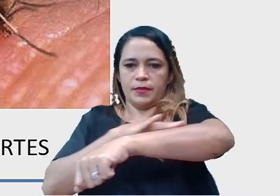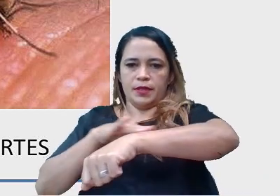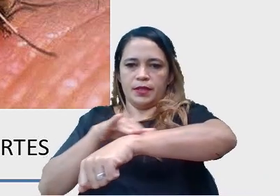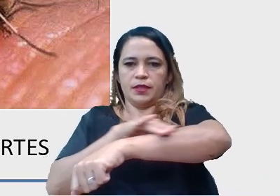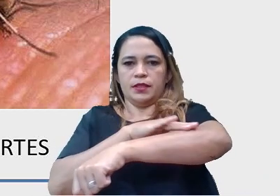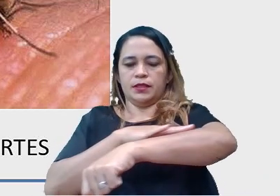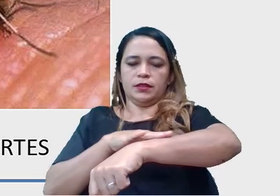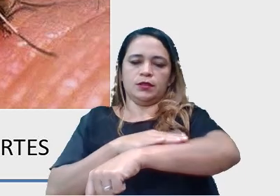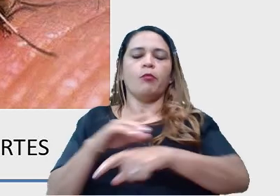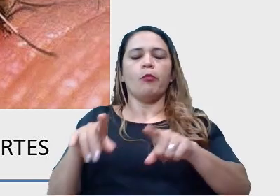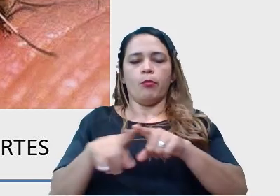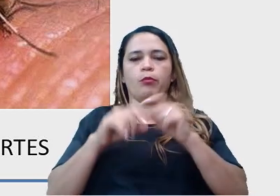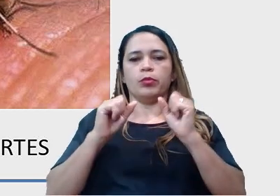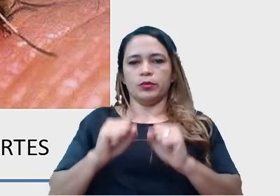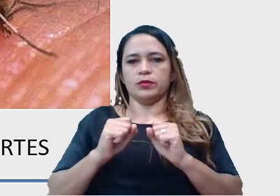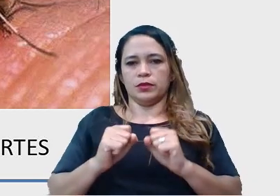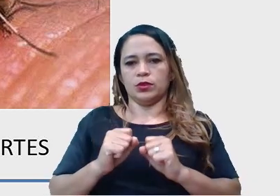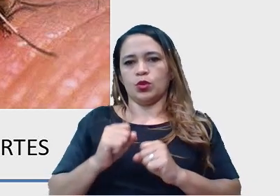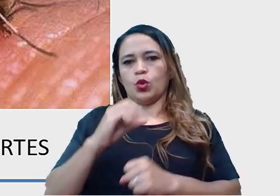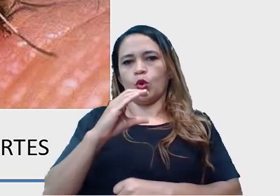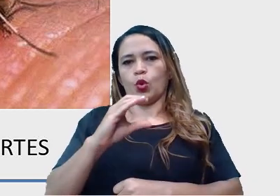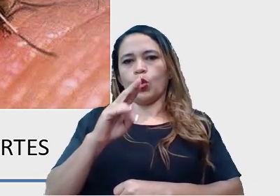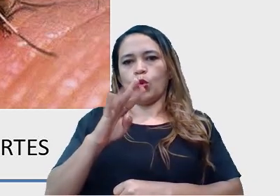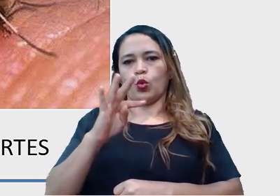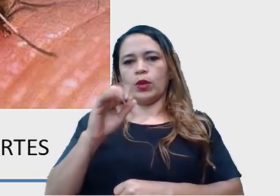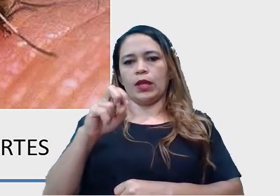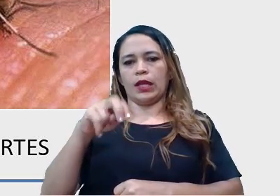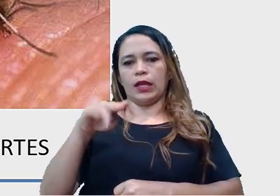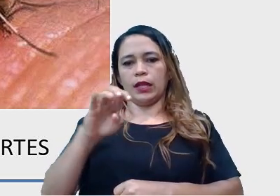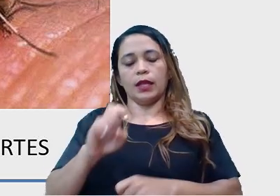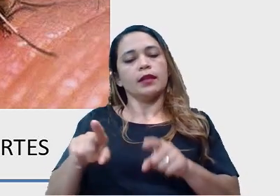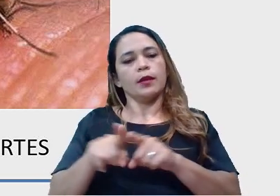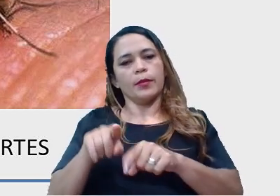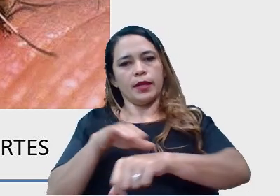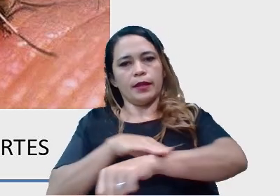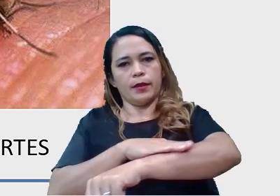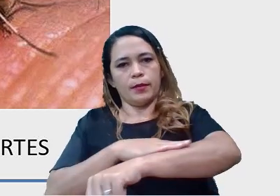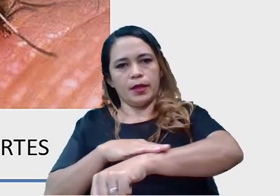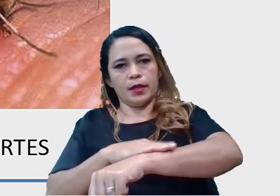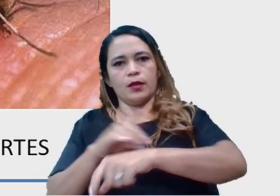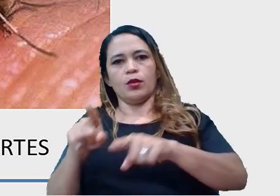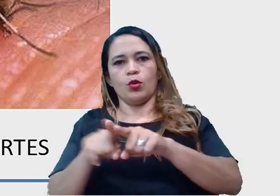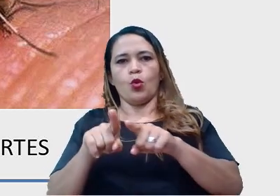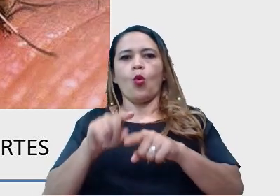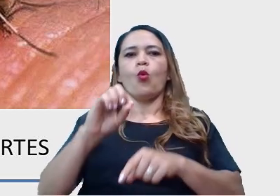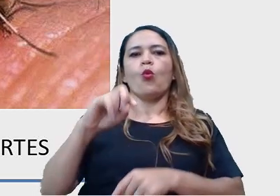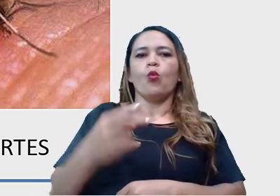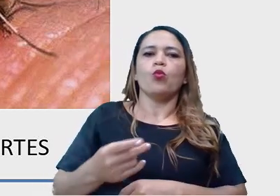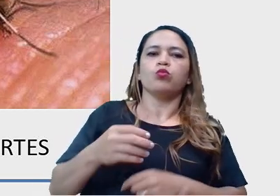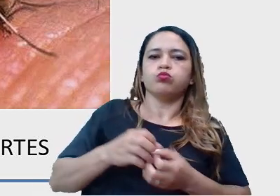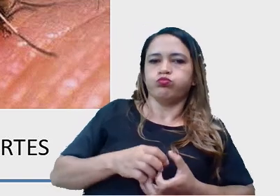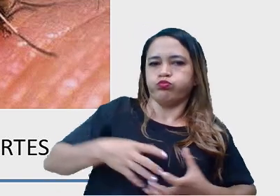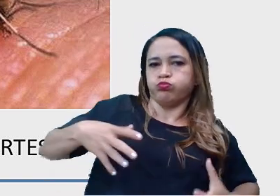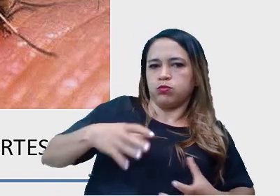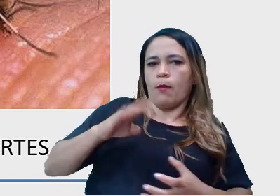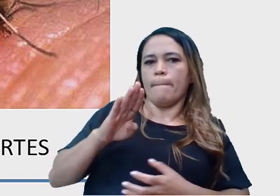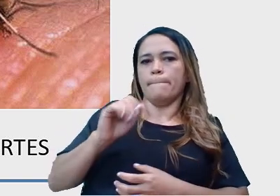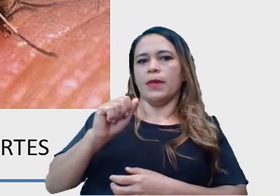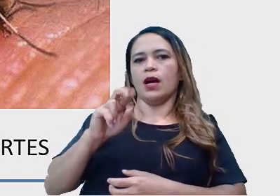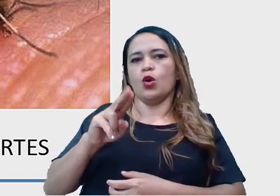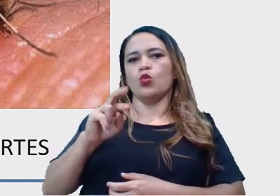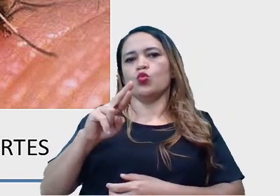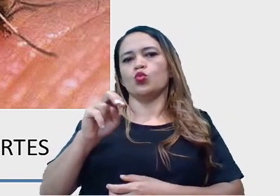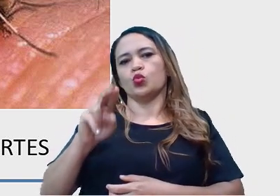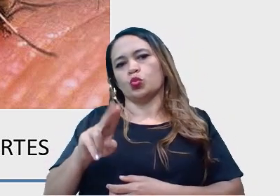ser chamada de leishmaniose cutânea, por conta da pele, ou ainda úlcera de Bauru, ou então botão do